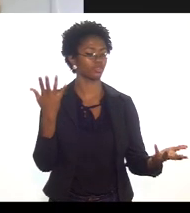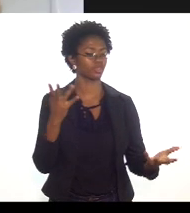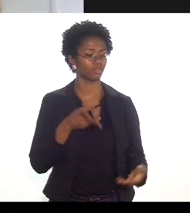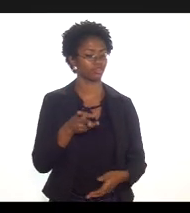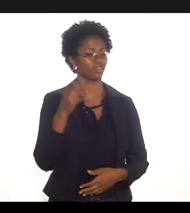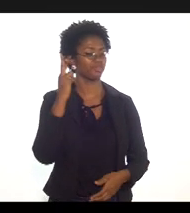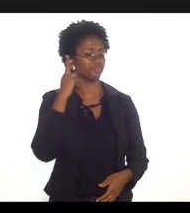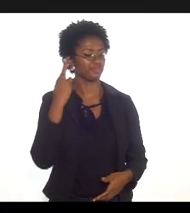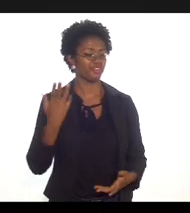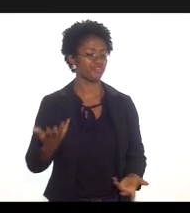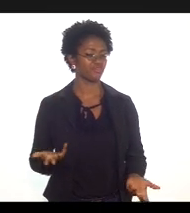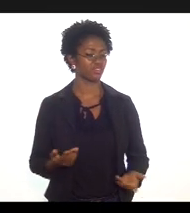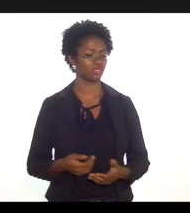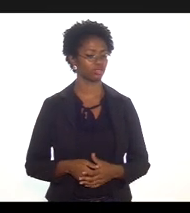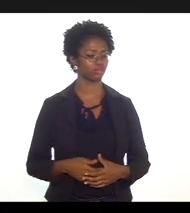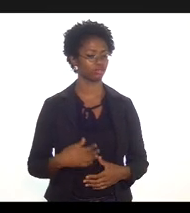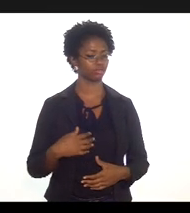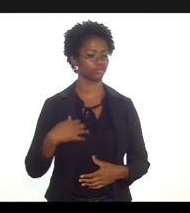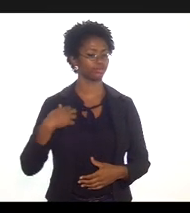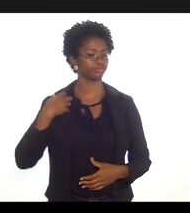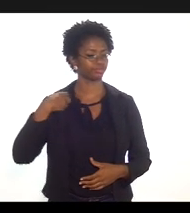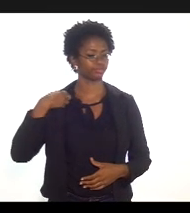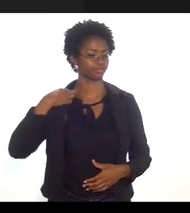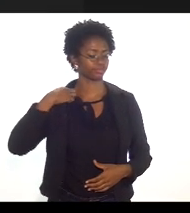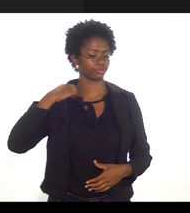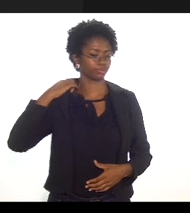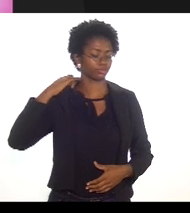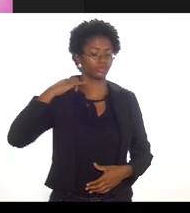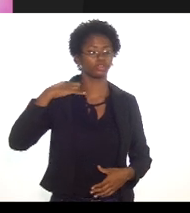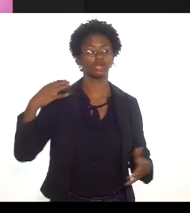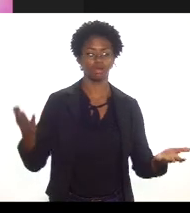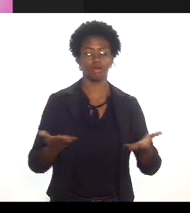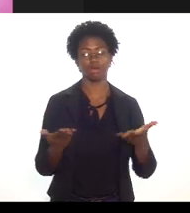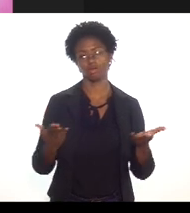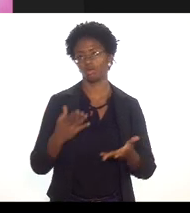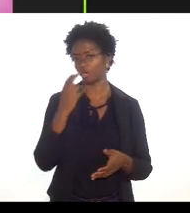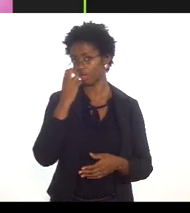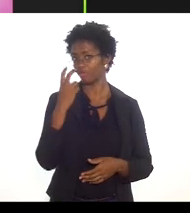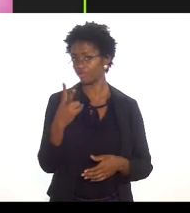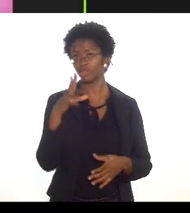Sim. Agora estamos vivendo e ouvindo bem.